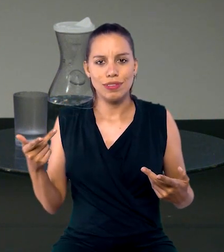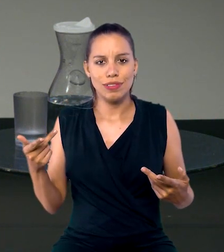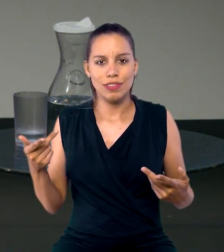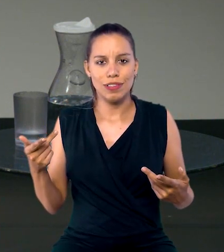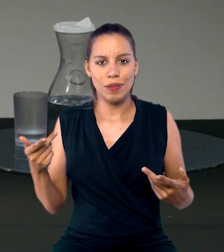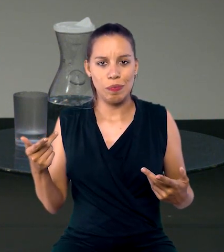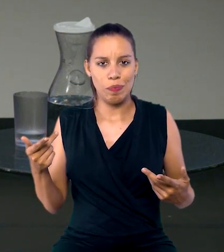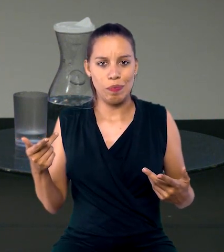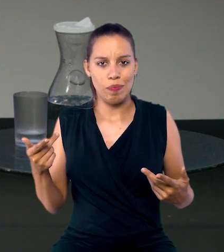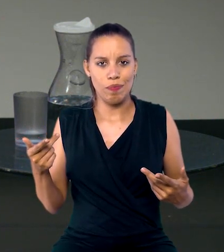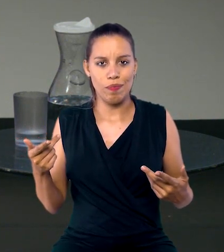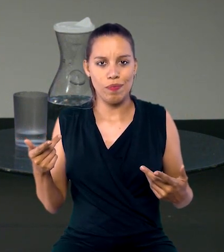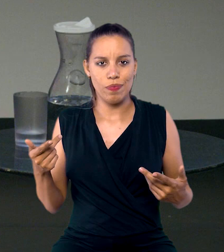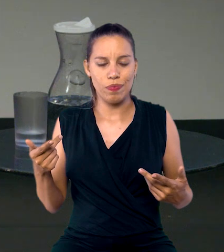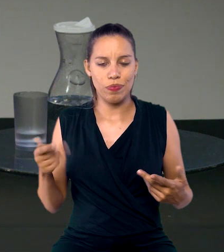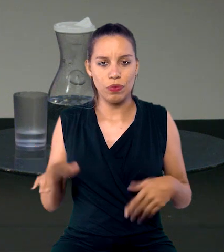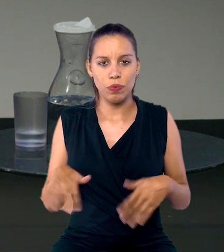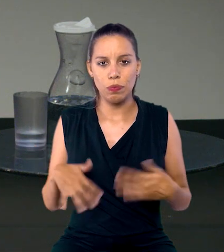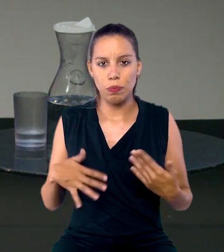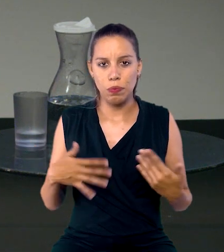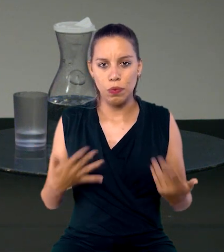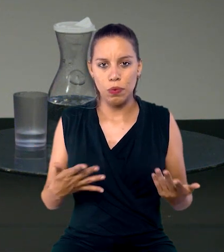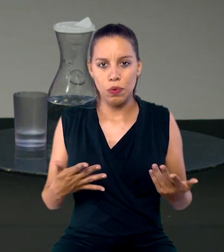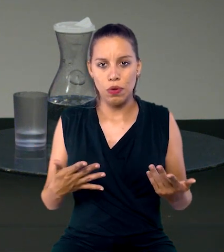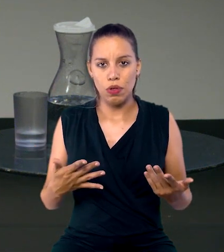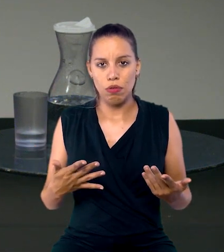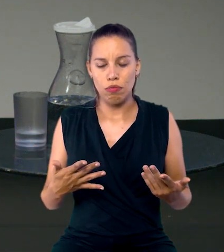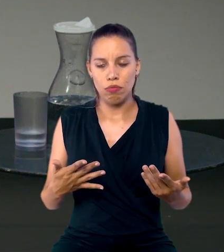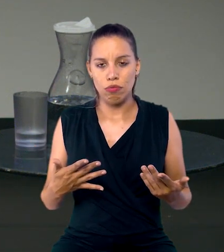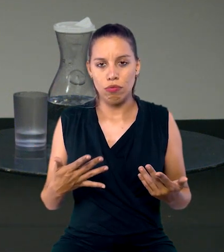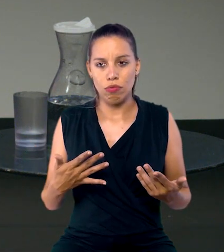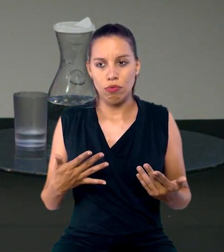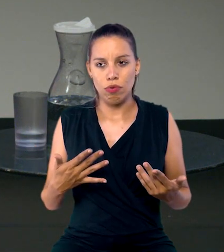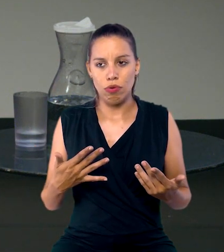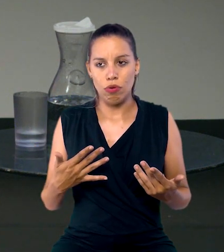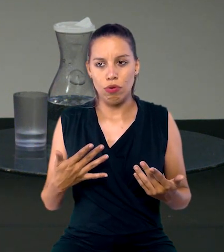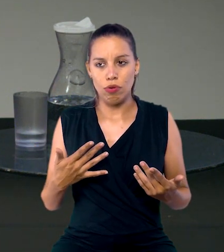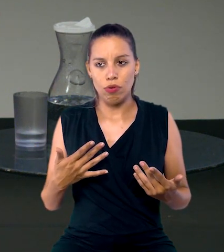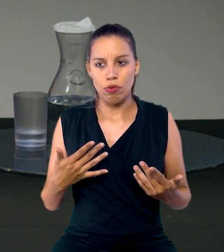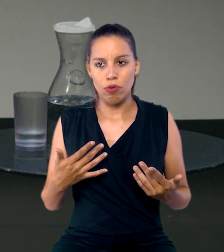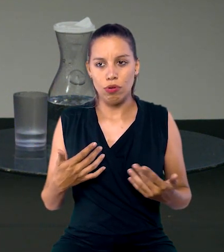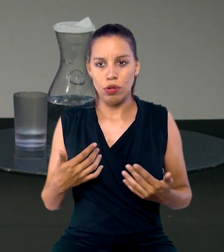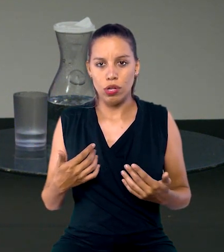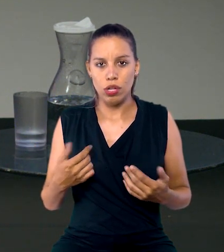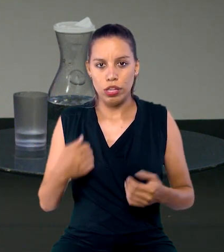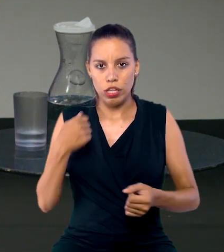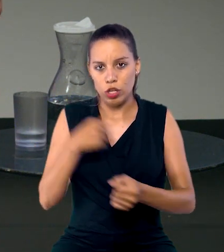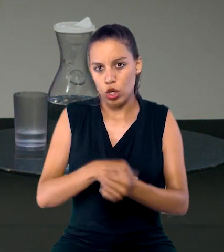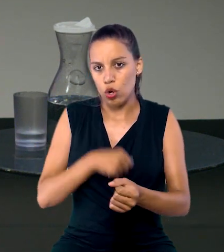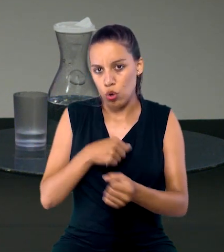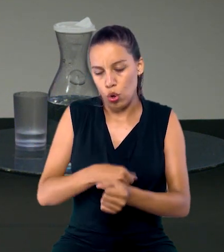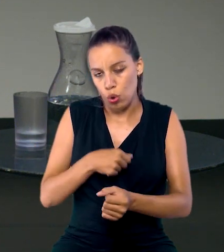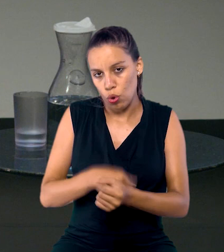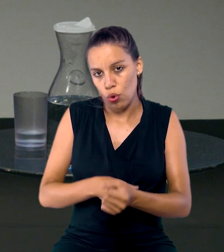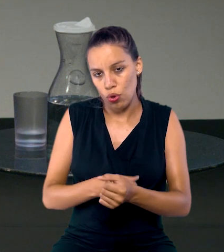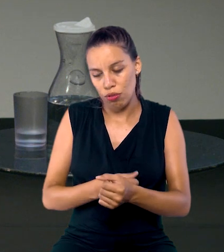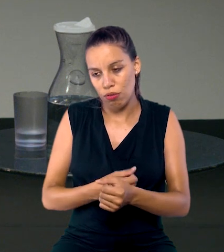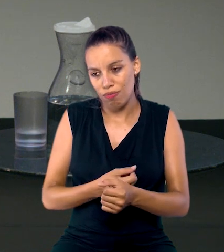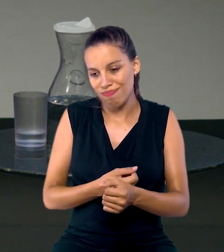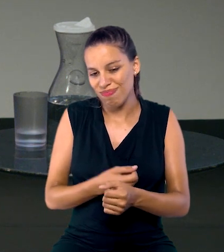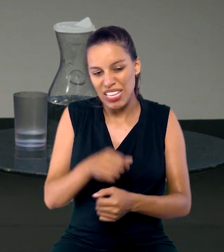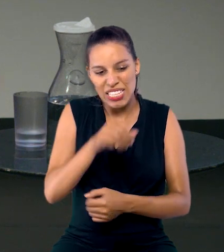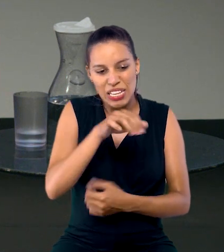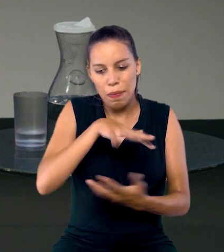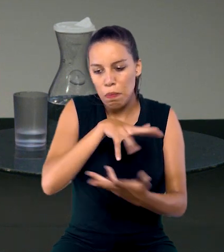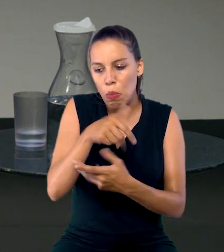Como a alegria, quando eu falo lutar, às vezes nesse mundo, nessa